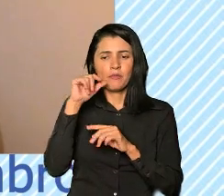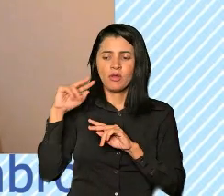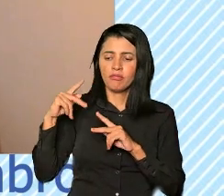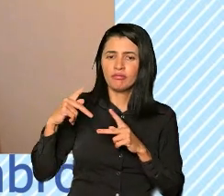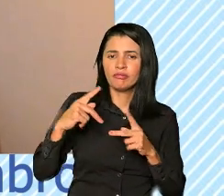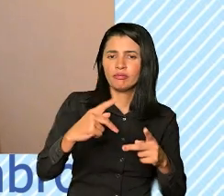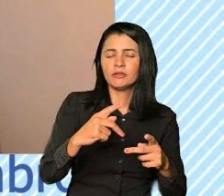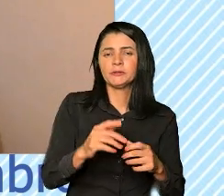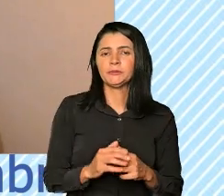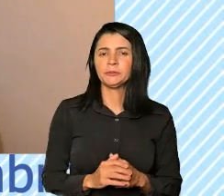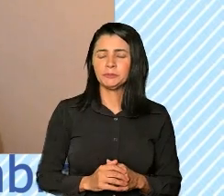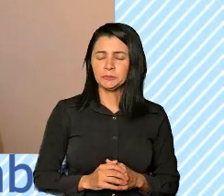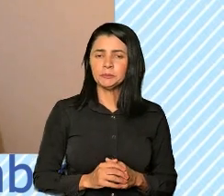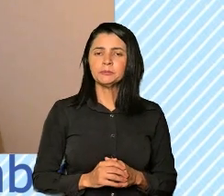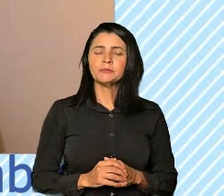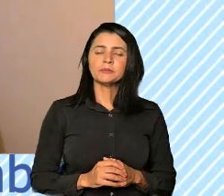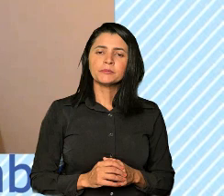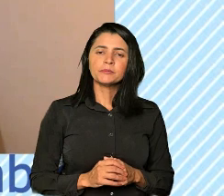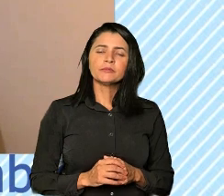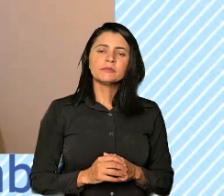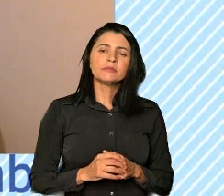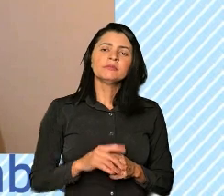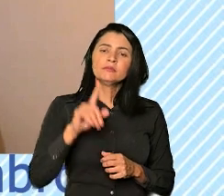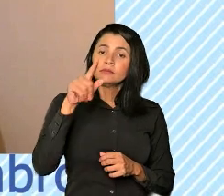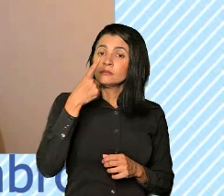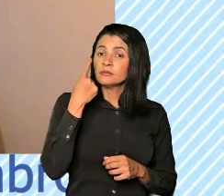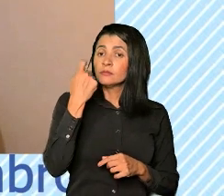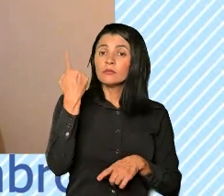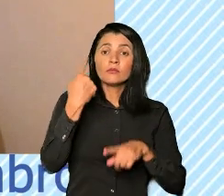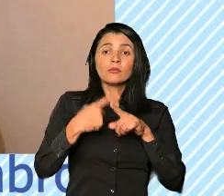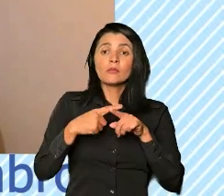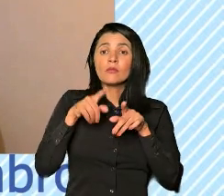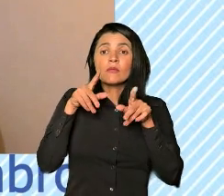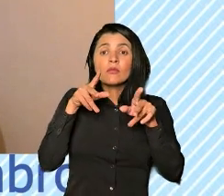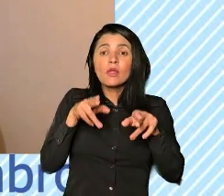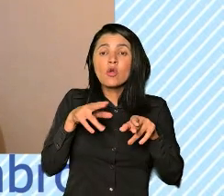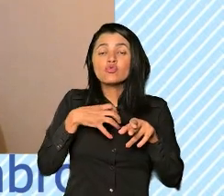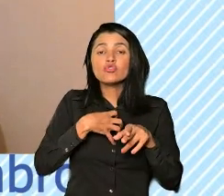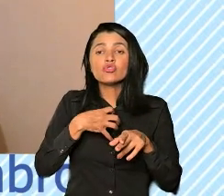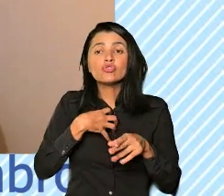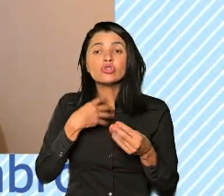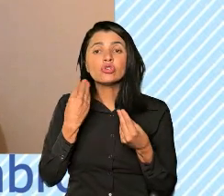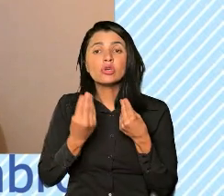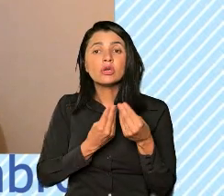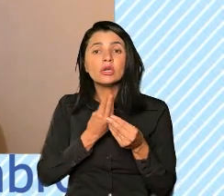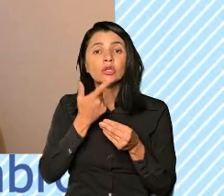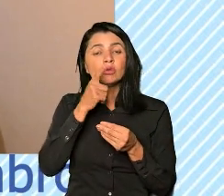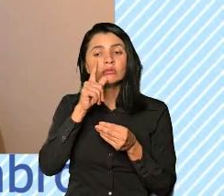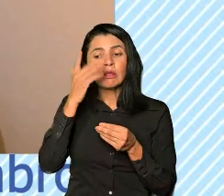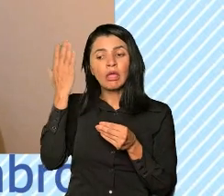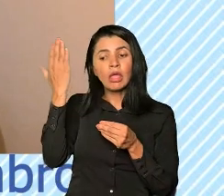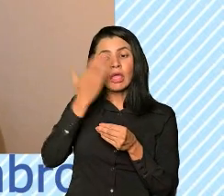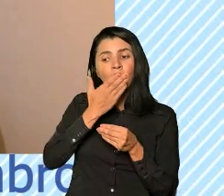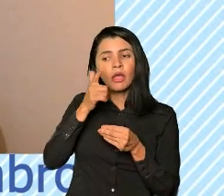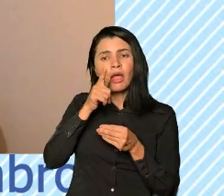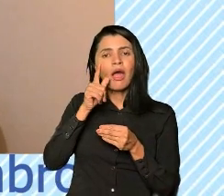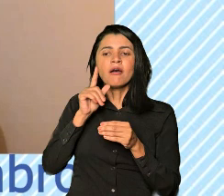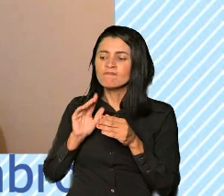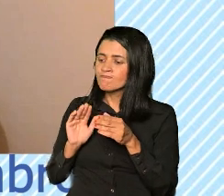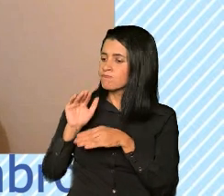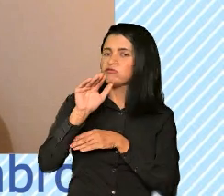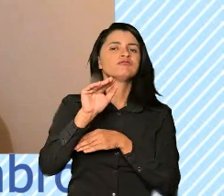mulheres, né. E é interessante porque é exatamente isso, uma forma de ultrapassar essa invisibilidade